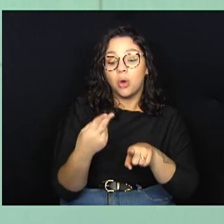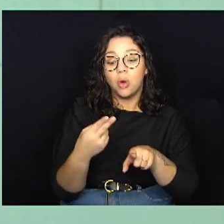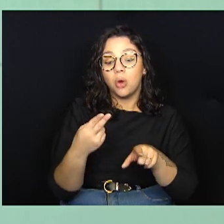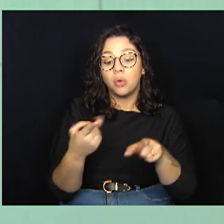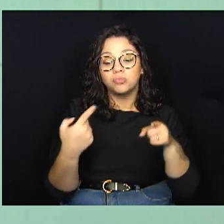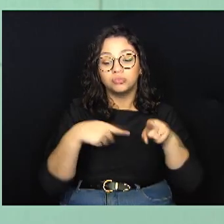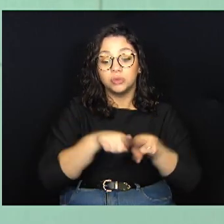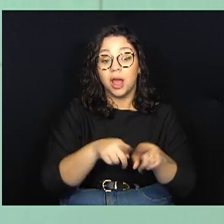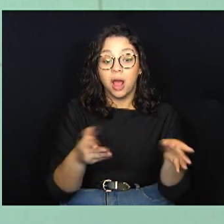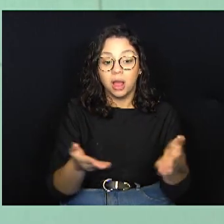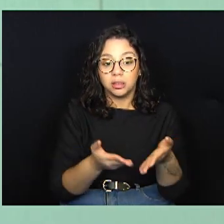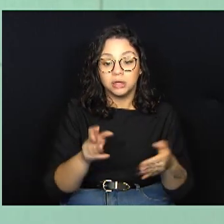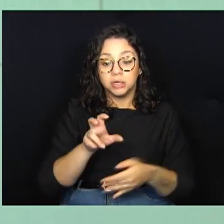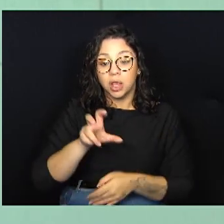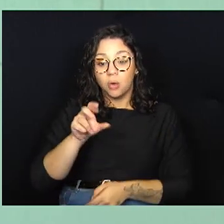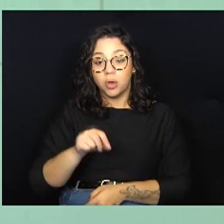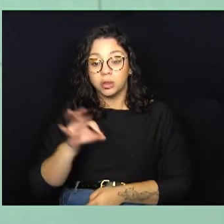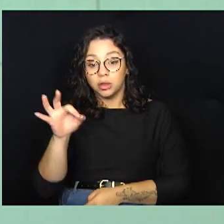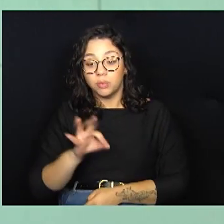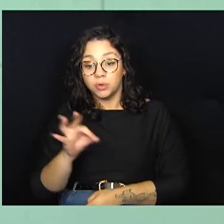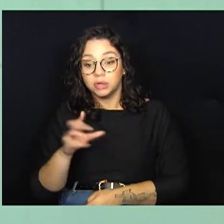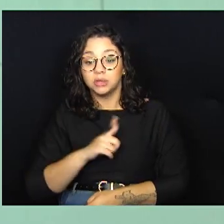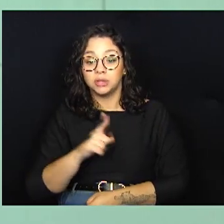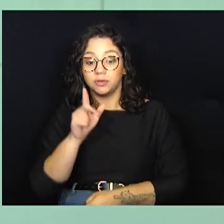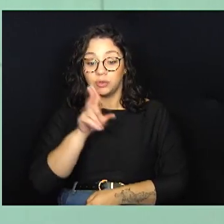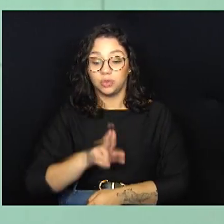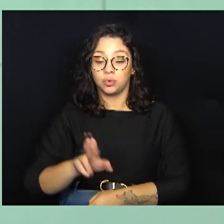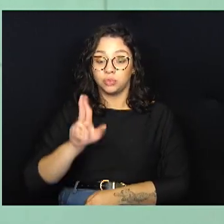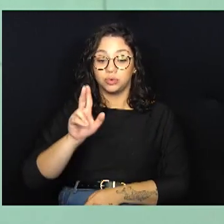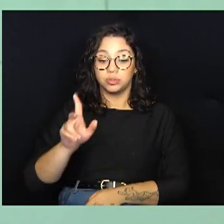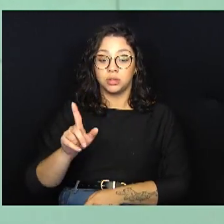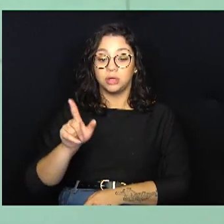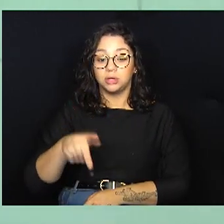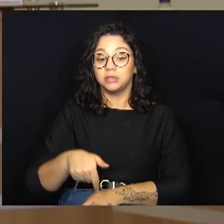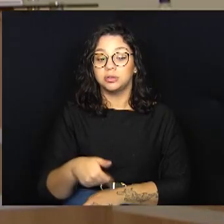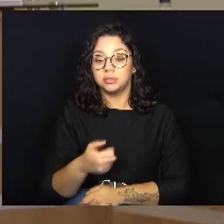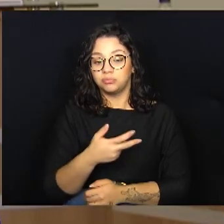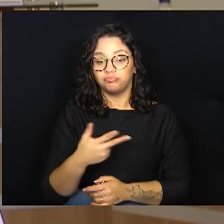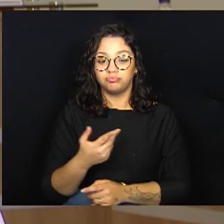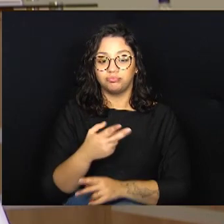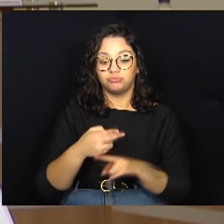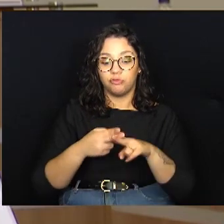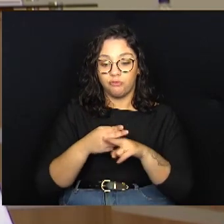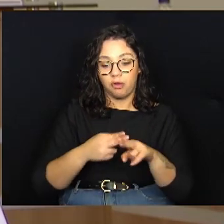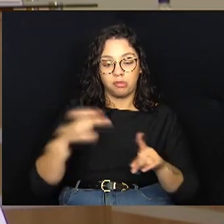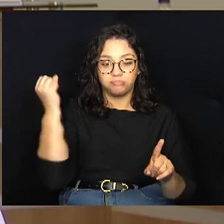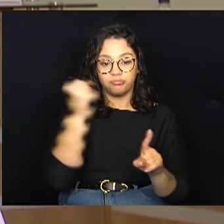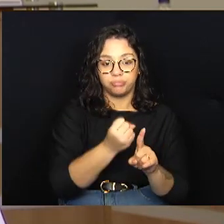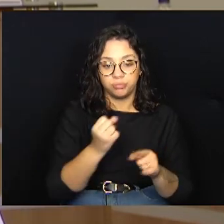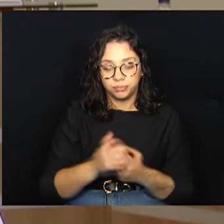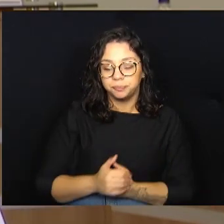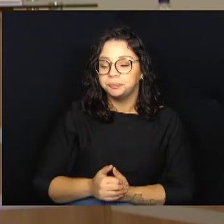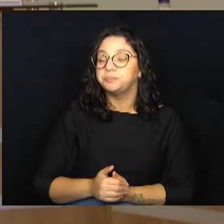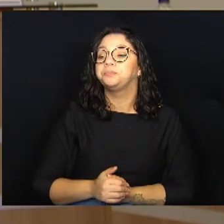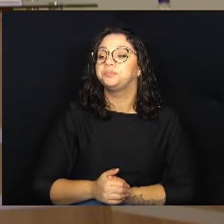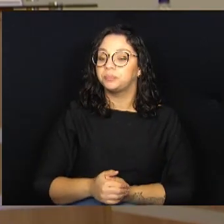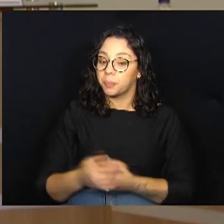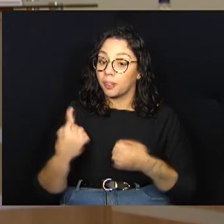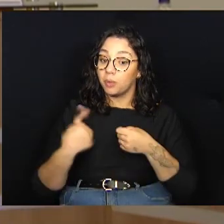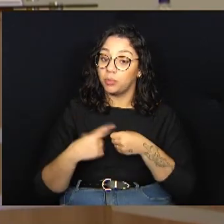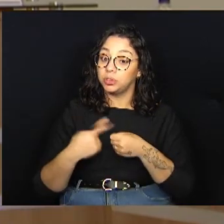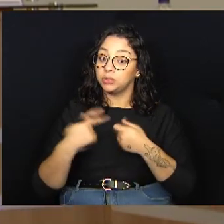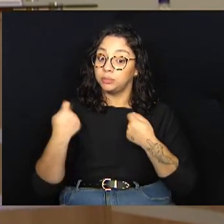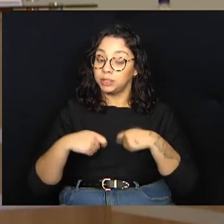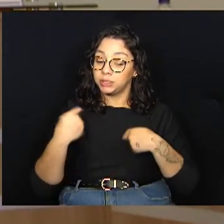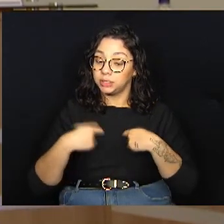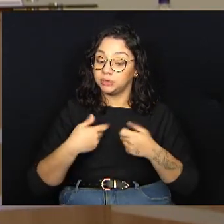que 50% fizeram o uso de arma branca para cometer o crime. Eu acho que os municípios eles precisam tratar isso